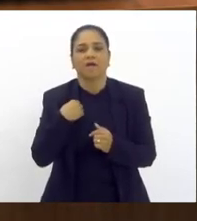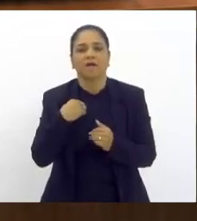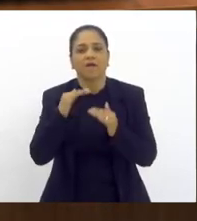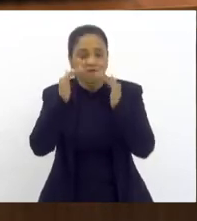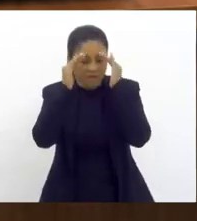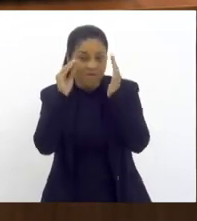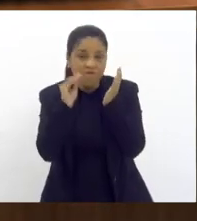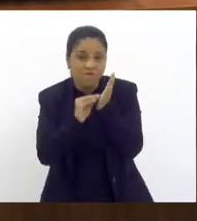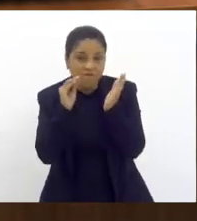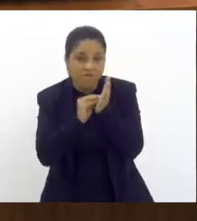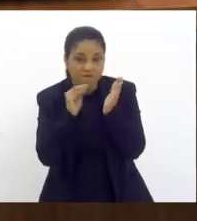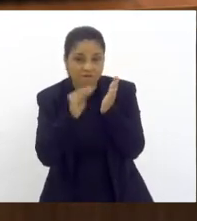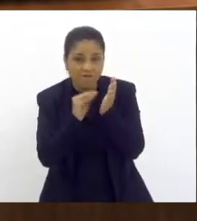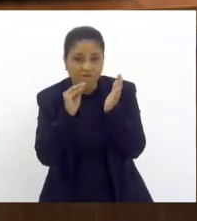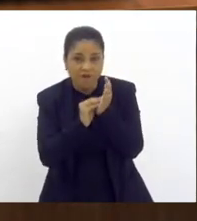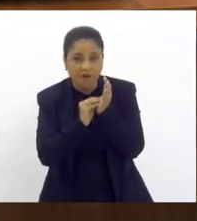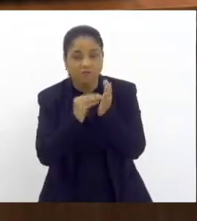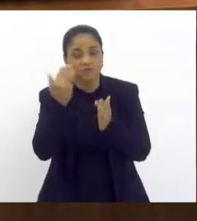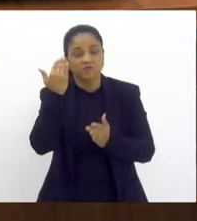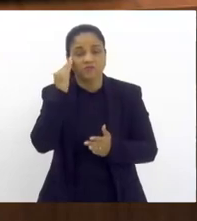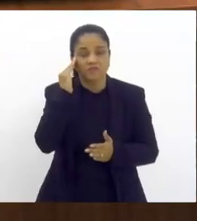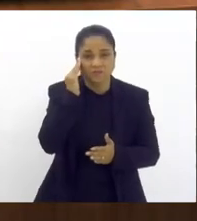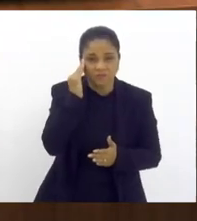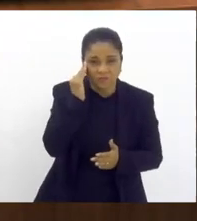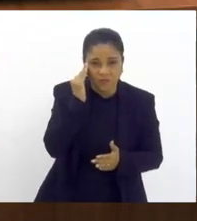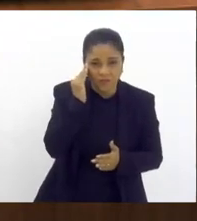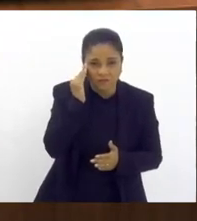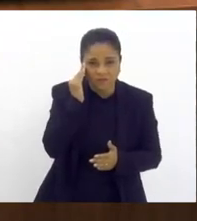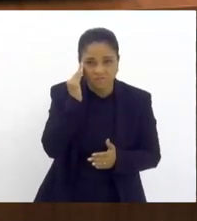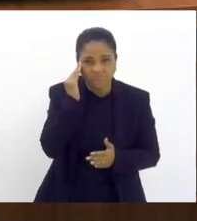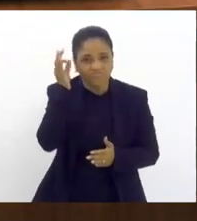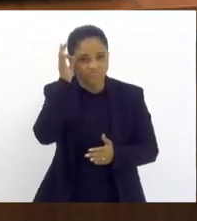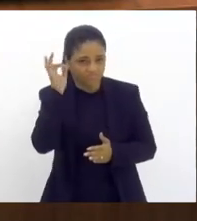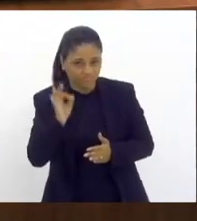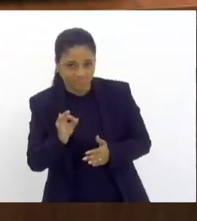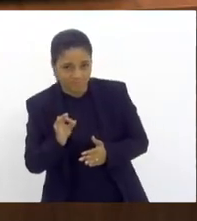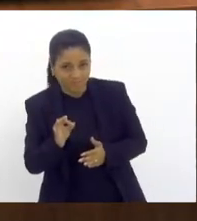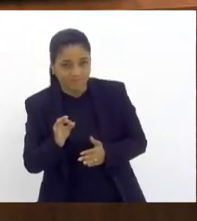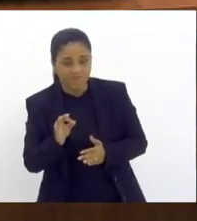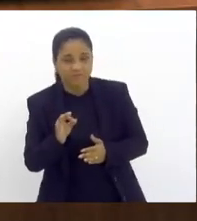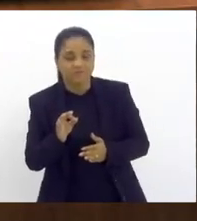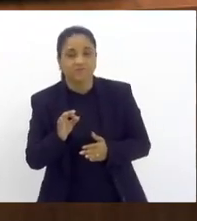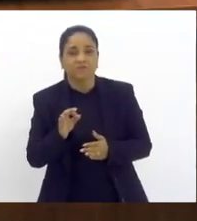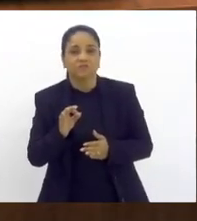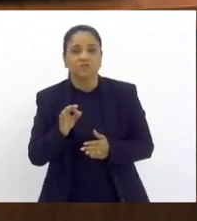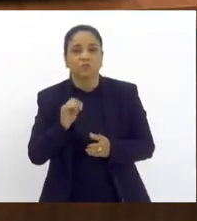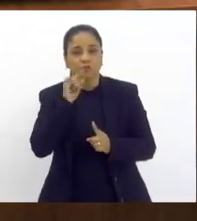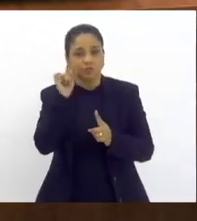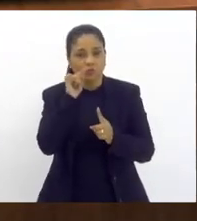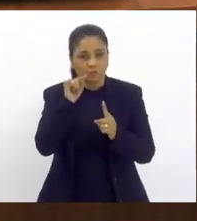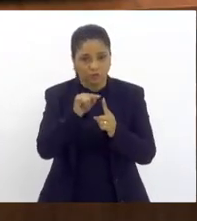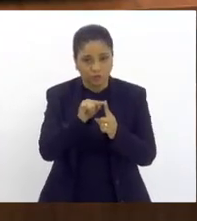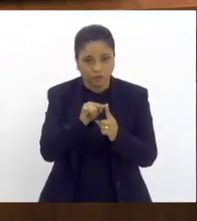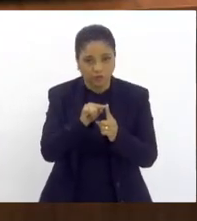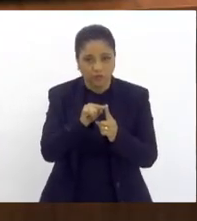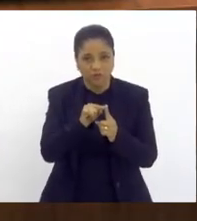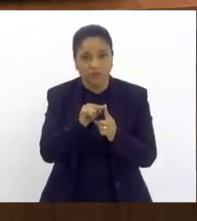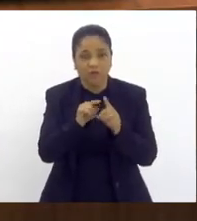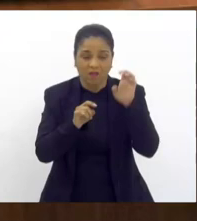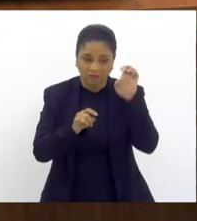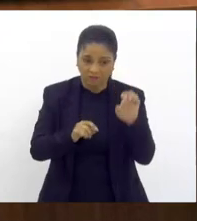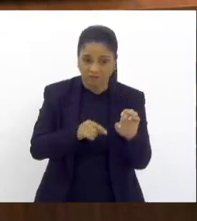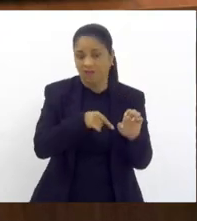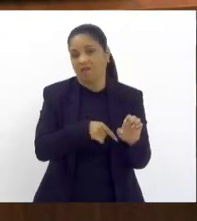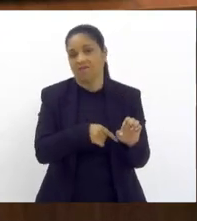determinados temas sobre a sua própria ótica, isso é absolutamente pertinente à esquerda. Eu enxergo